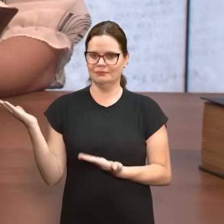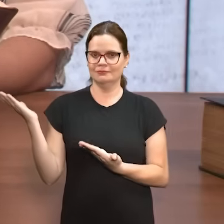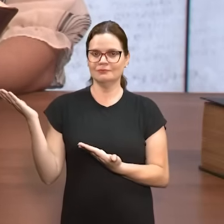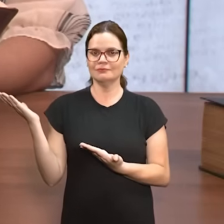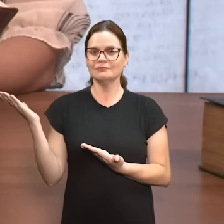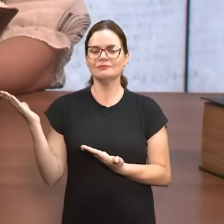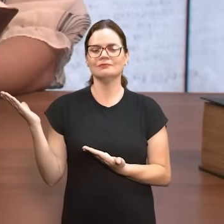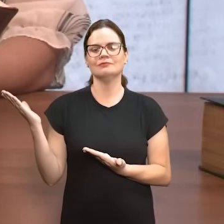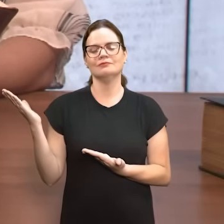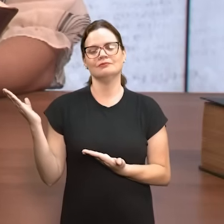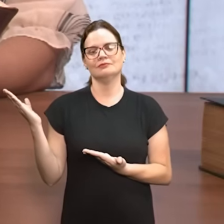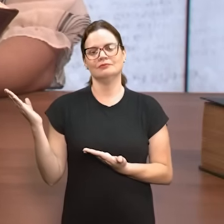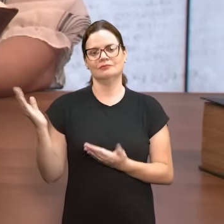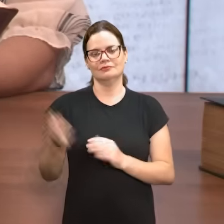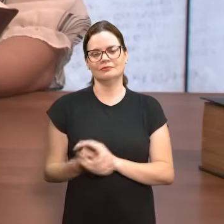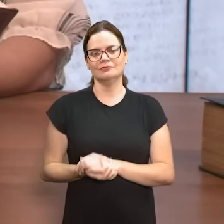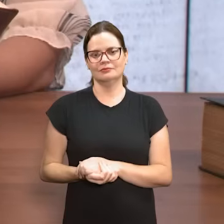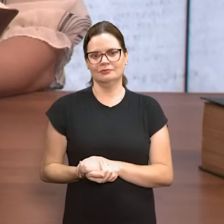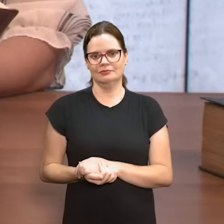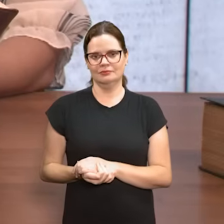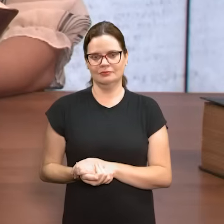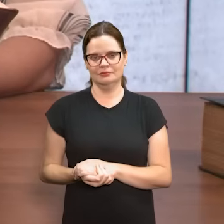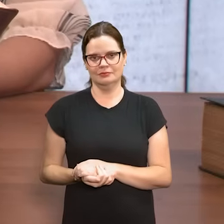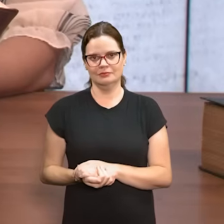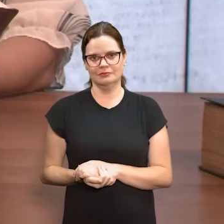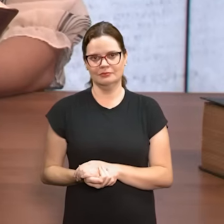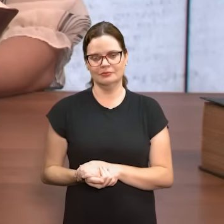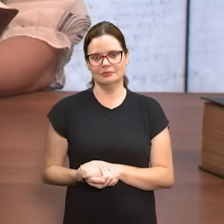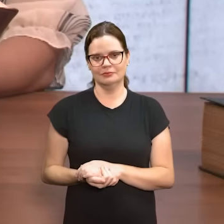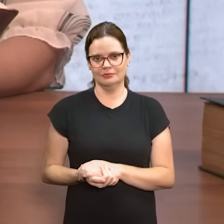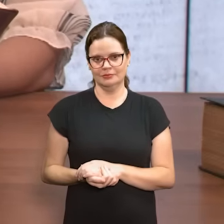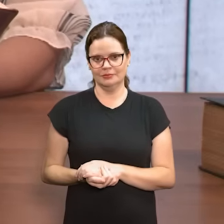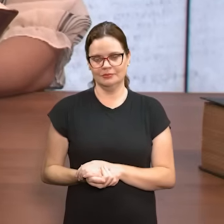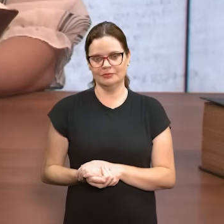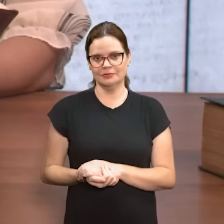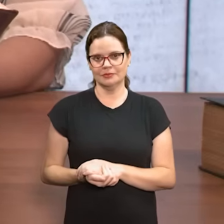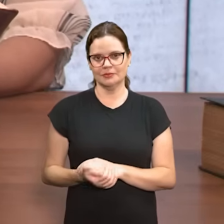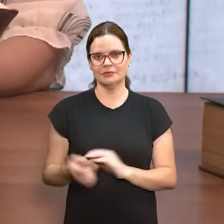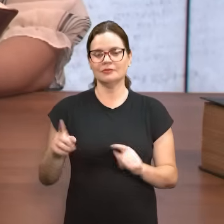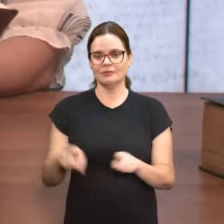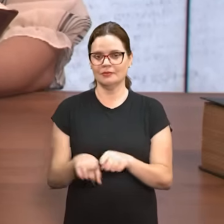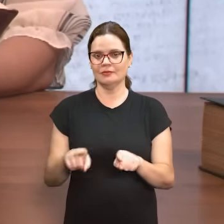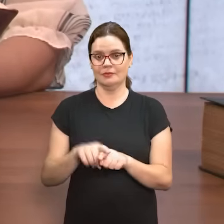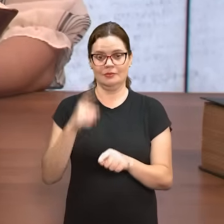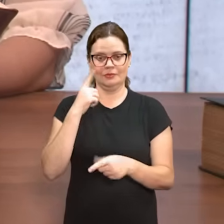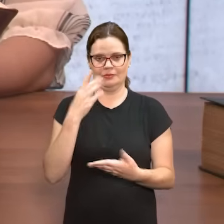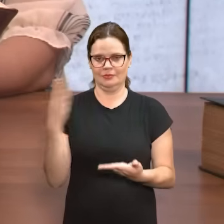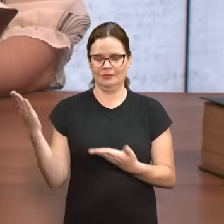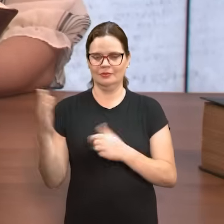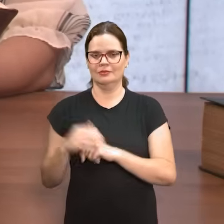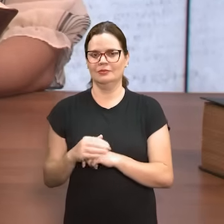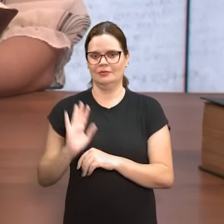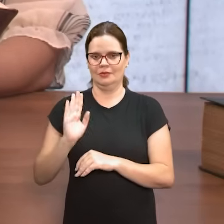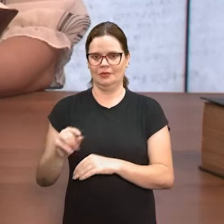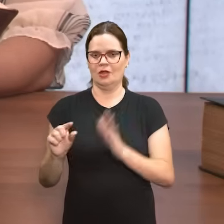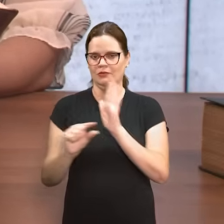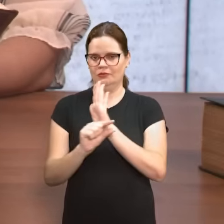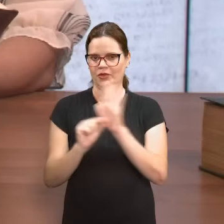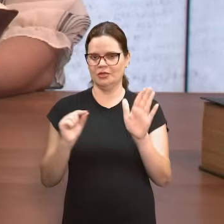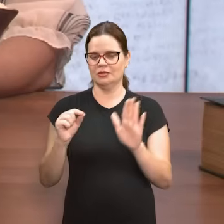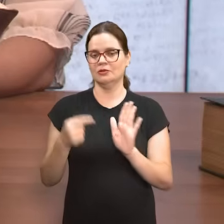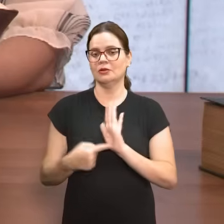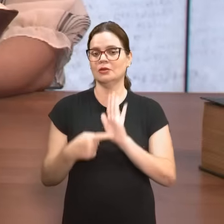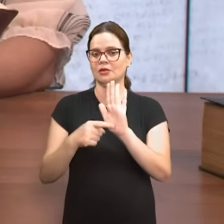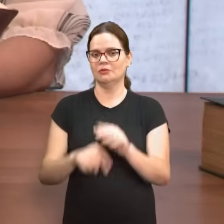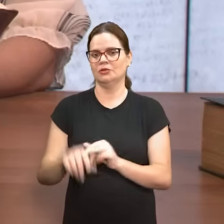Adulão, Socó e Azeca e Saaraim e Aditaim e Gedera